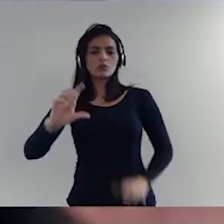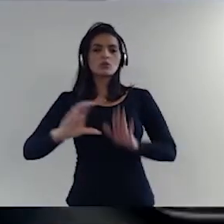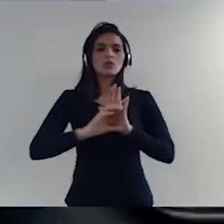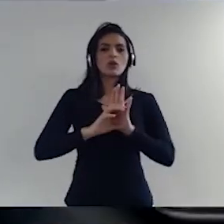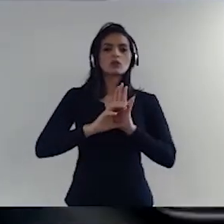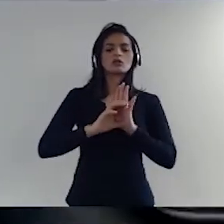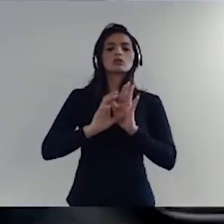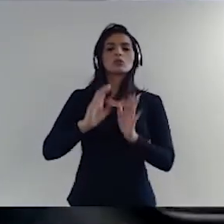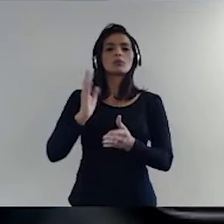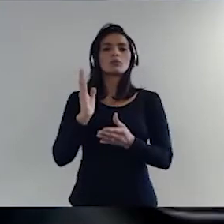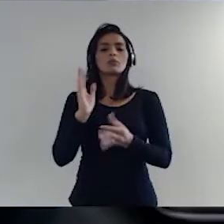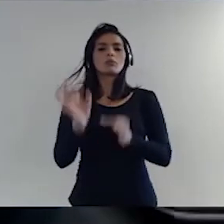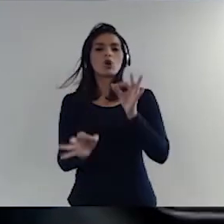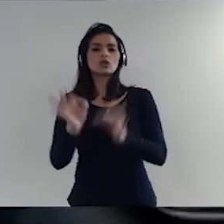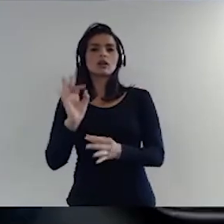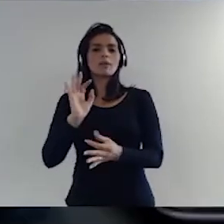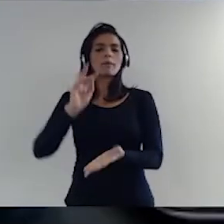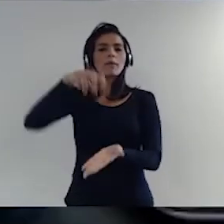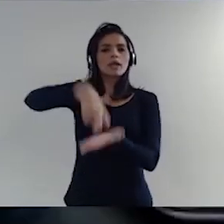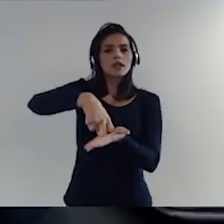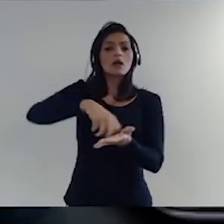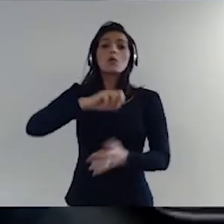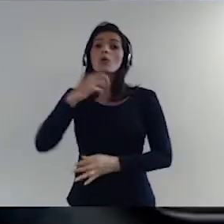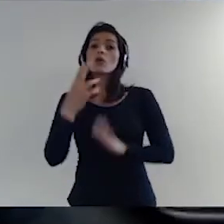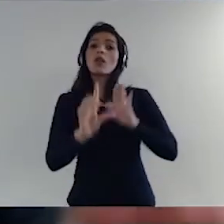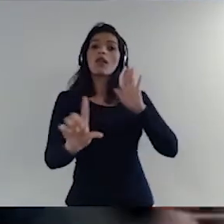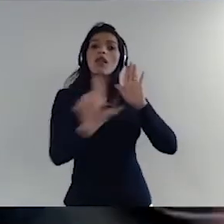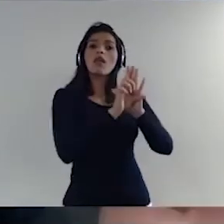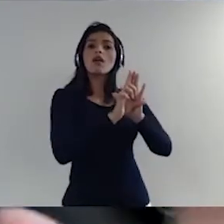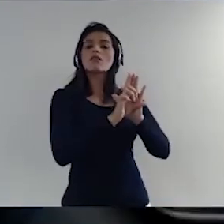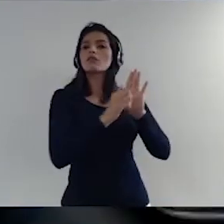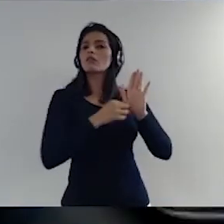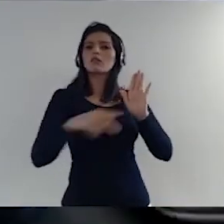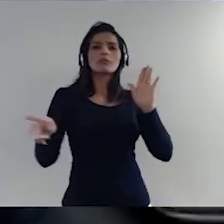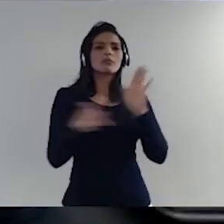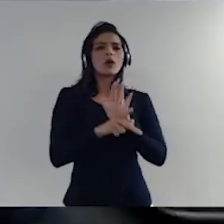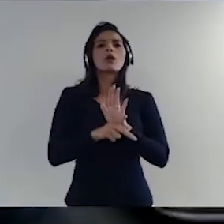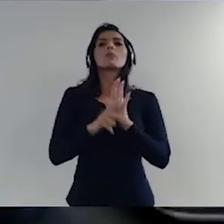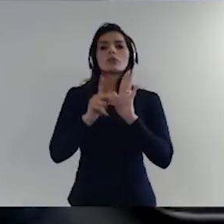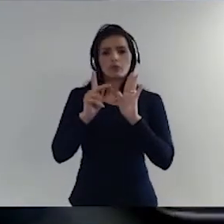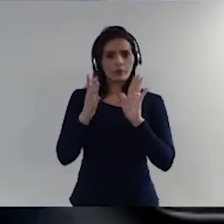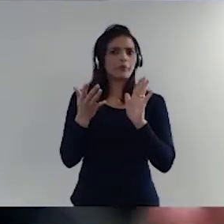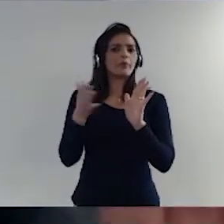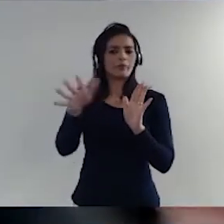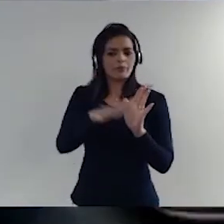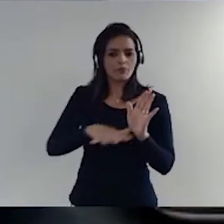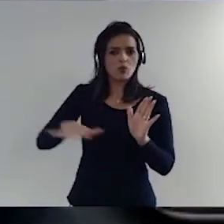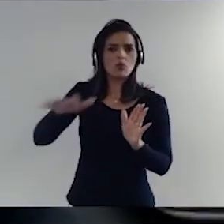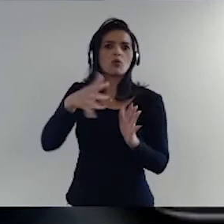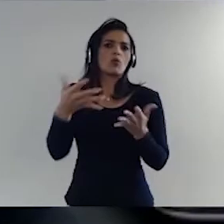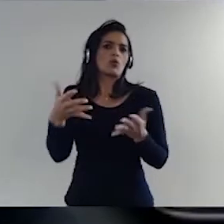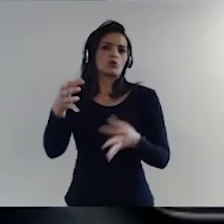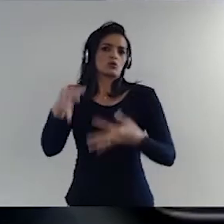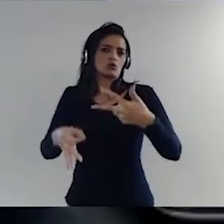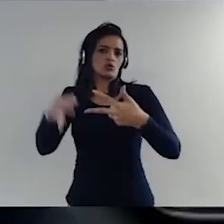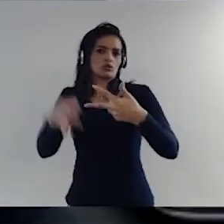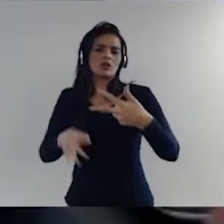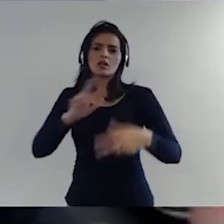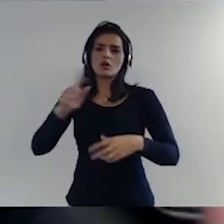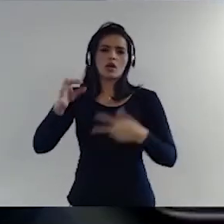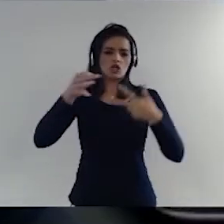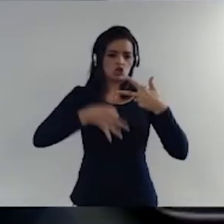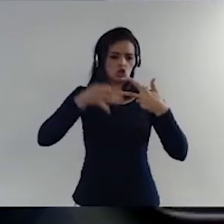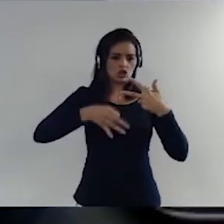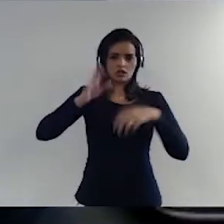ou uma lei federal específica que deverá regular esta matéria. Não cabe ao Poder Judiciário